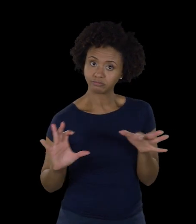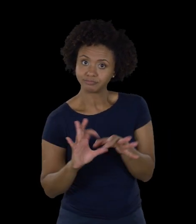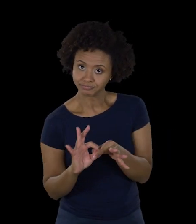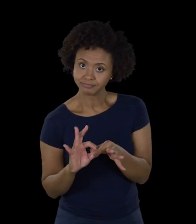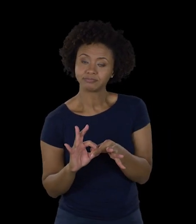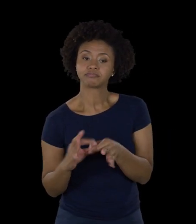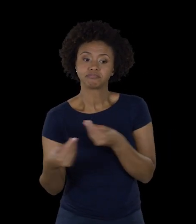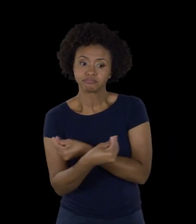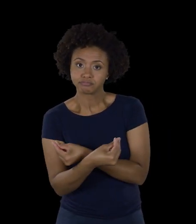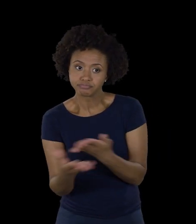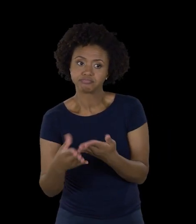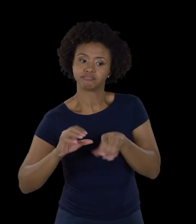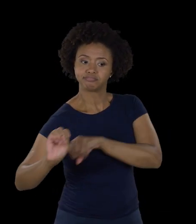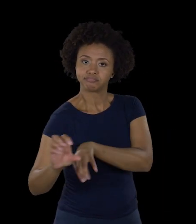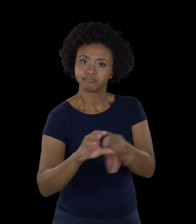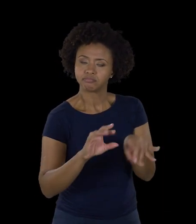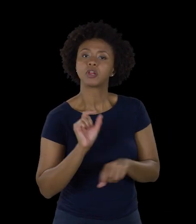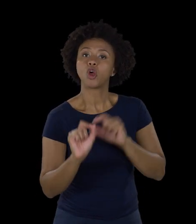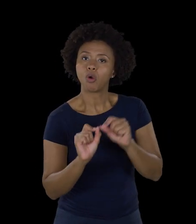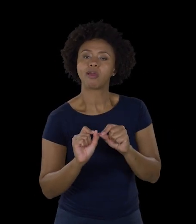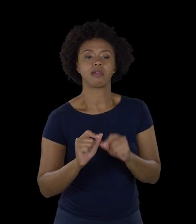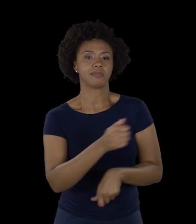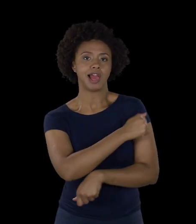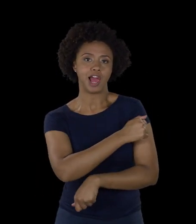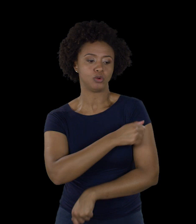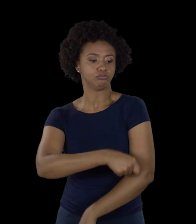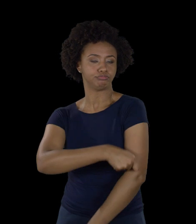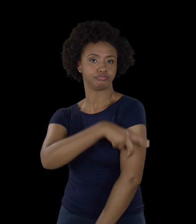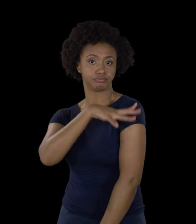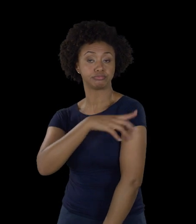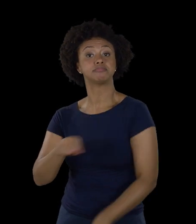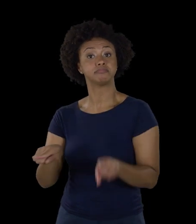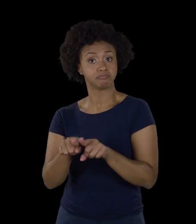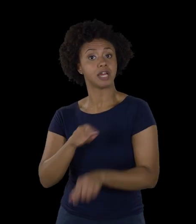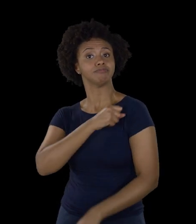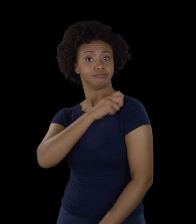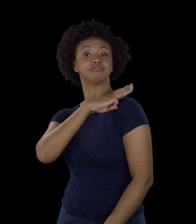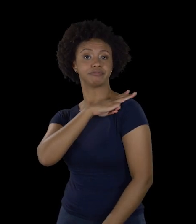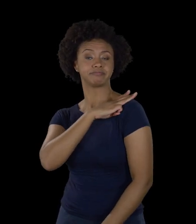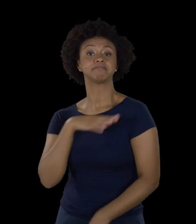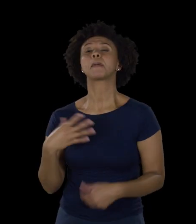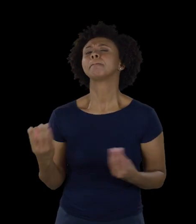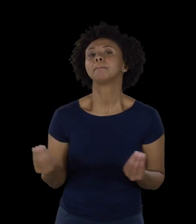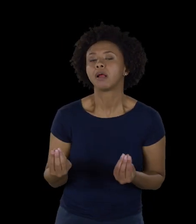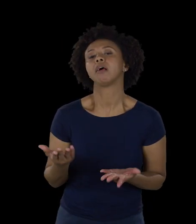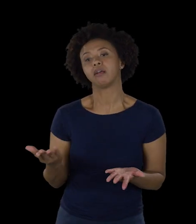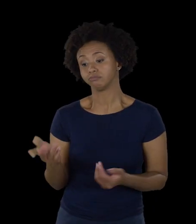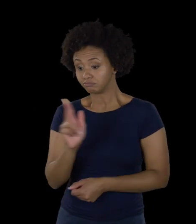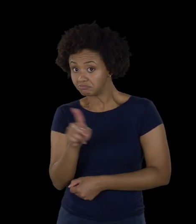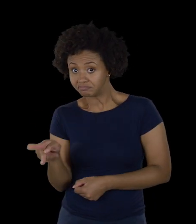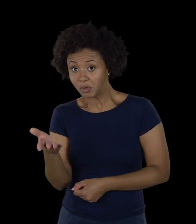ensinos fundamental e médio, de modo que o professor ele tivesse ali um apoio para implantar